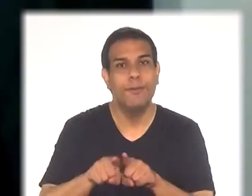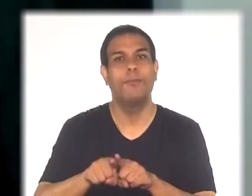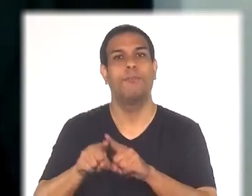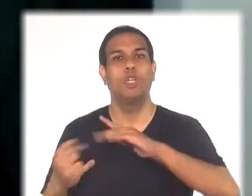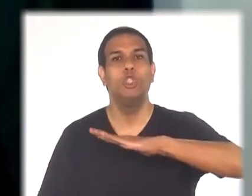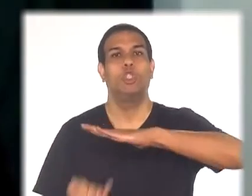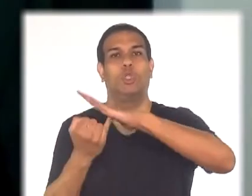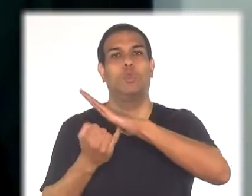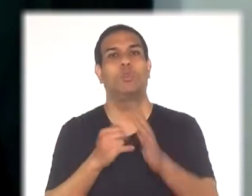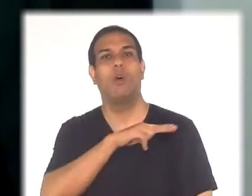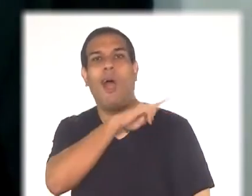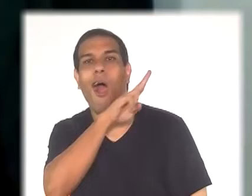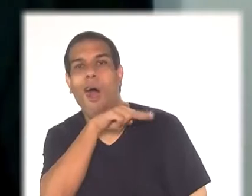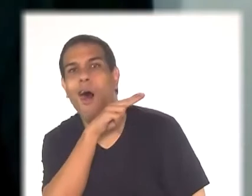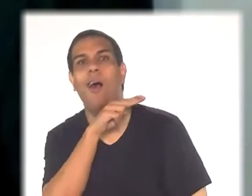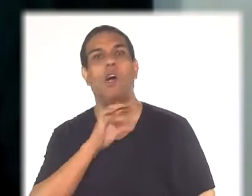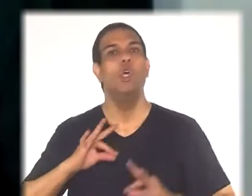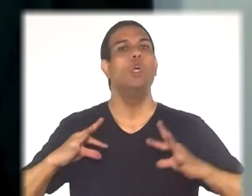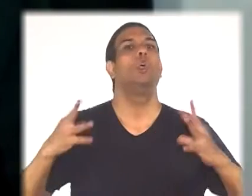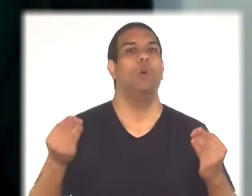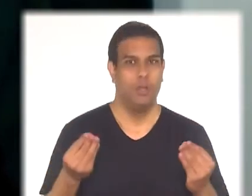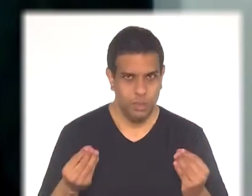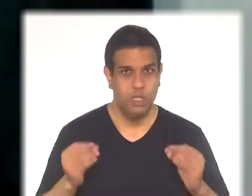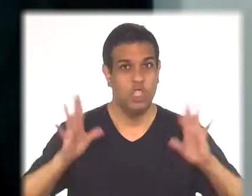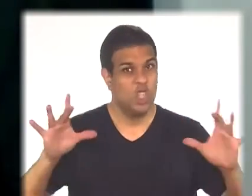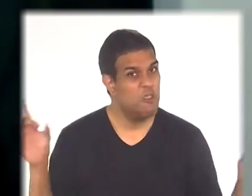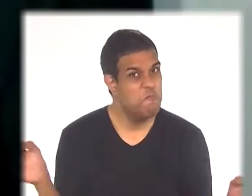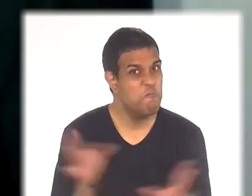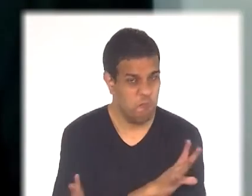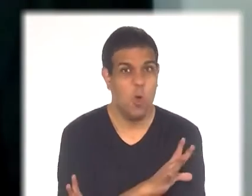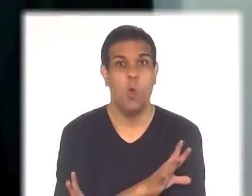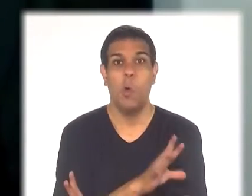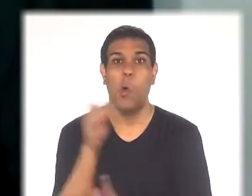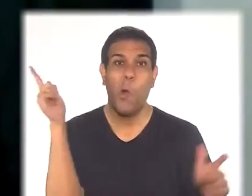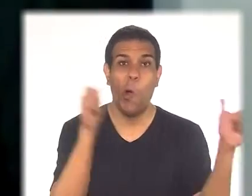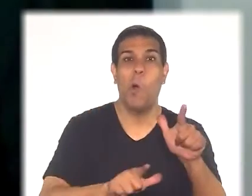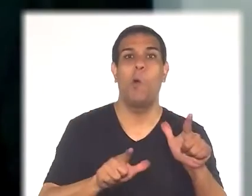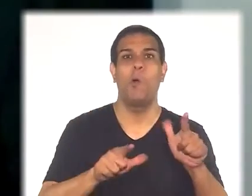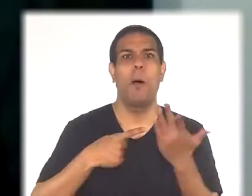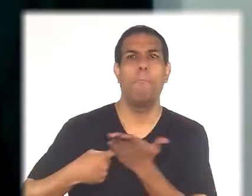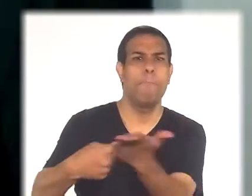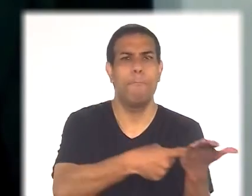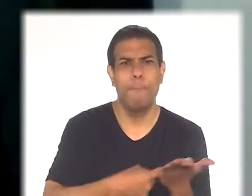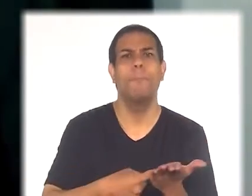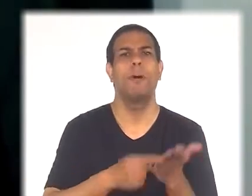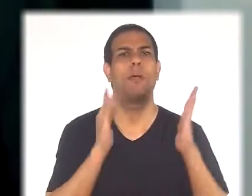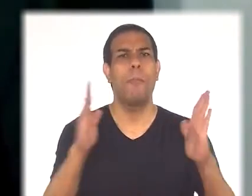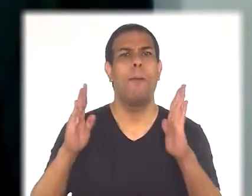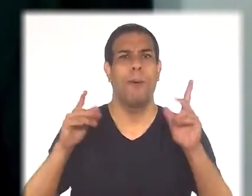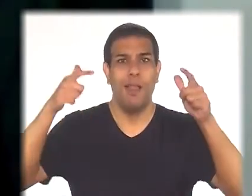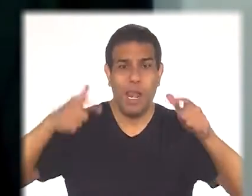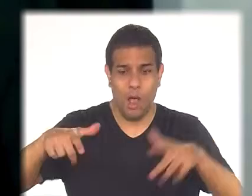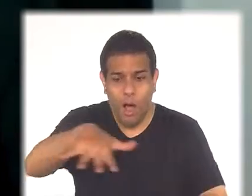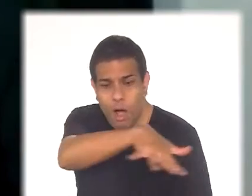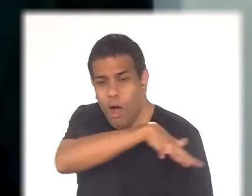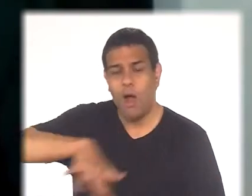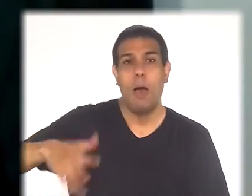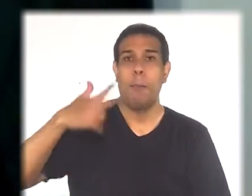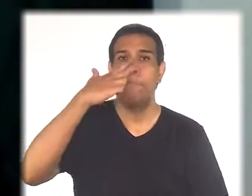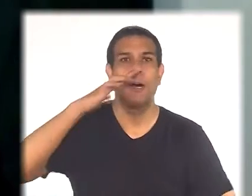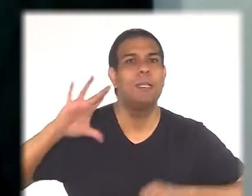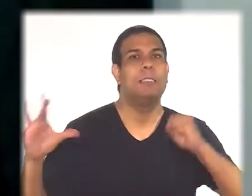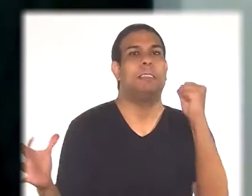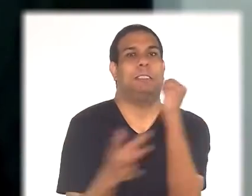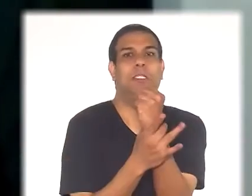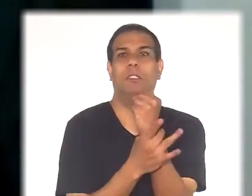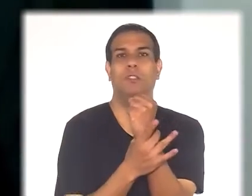do Butantan e outras iniciativas que, porventura, venham a ser estabelecidas com a produção local,